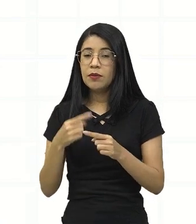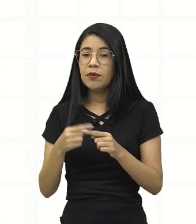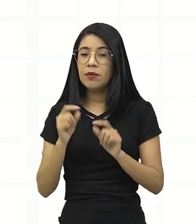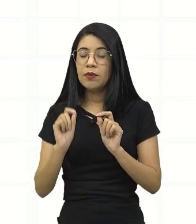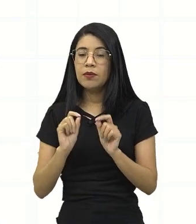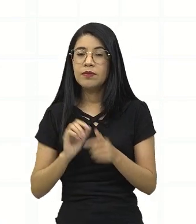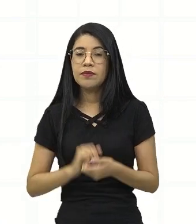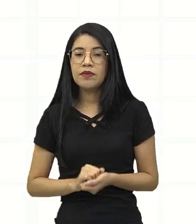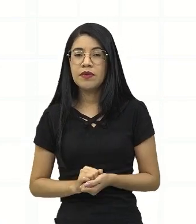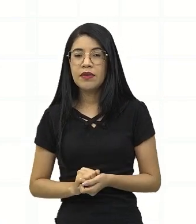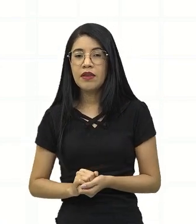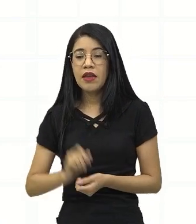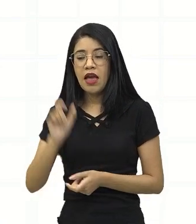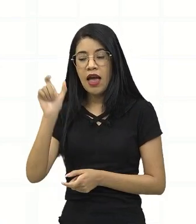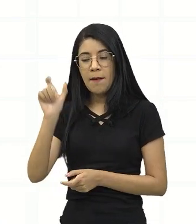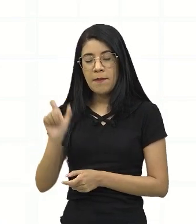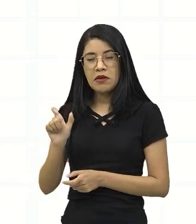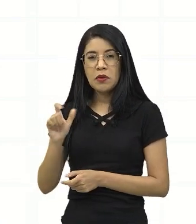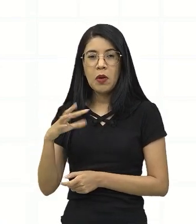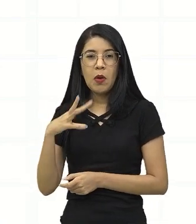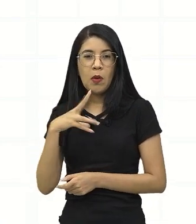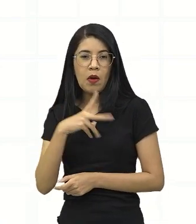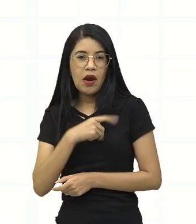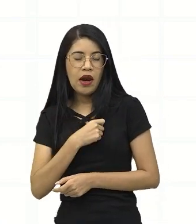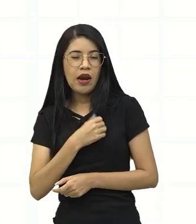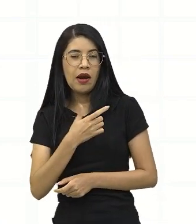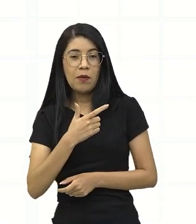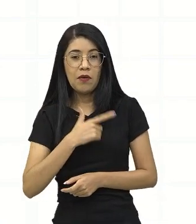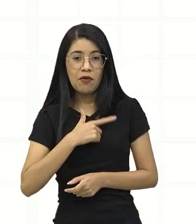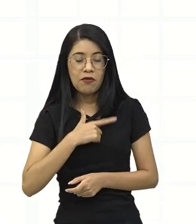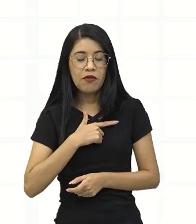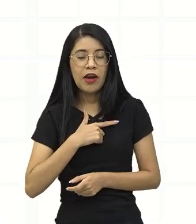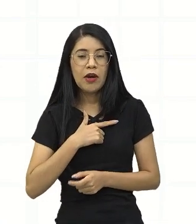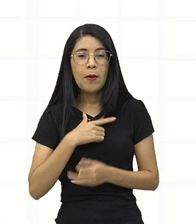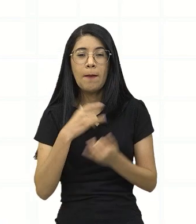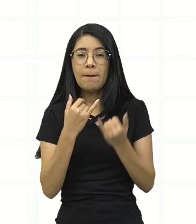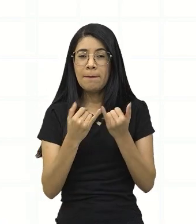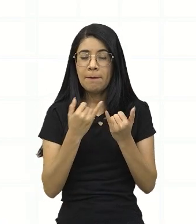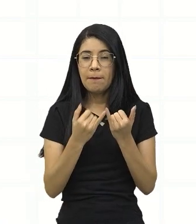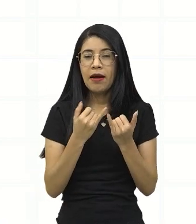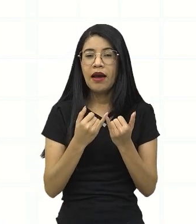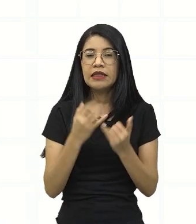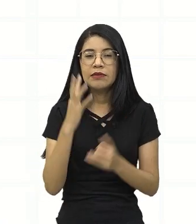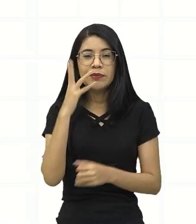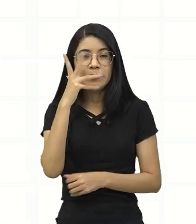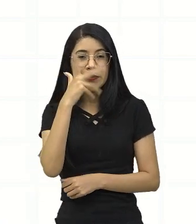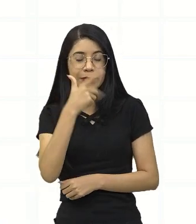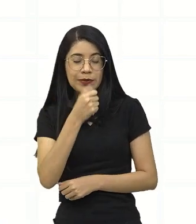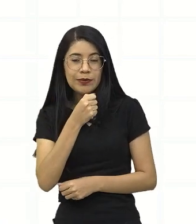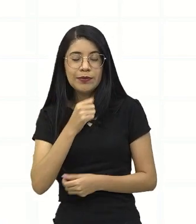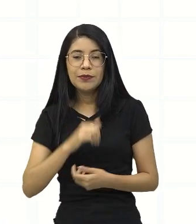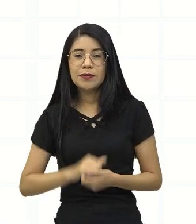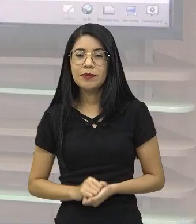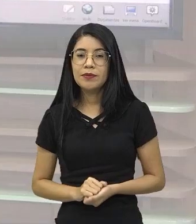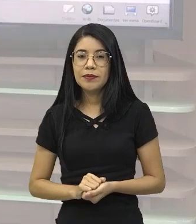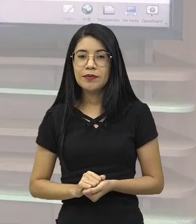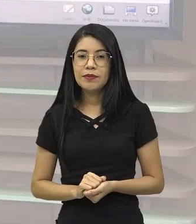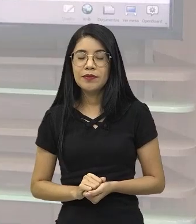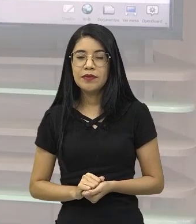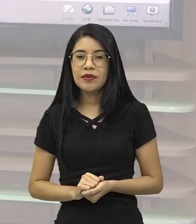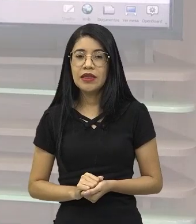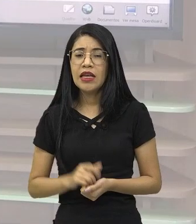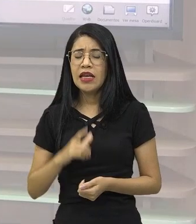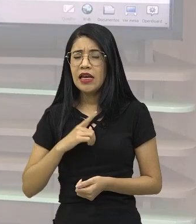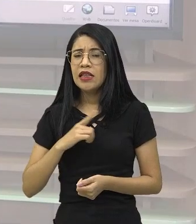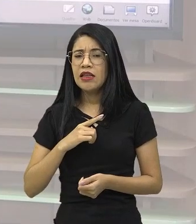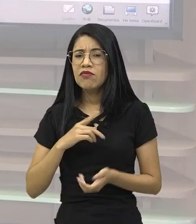ditado, quem o feio ama, bonito lhe parece. Aqui tem uma lição, né? Tem uma verdade